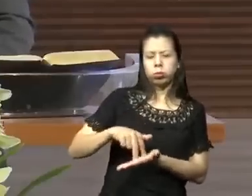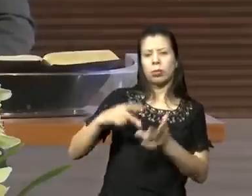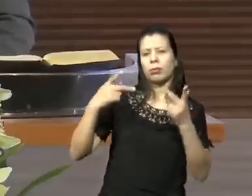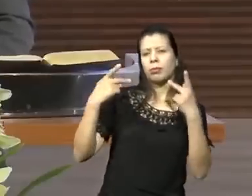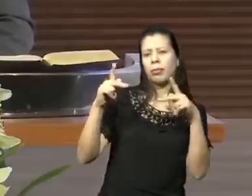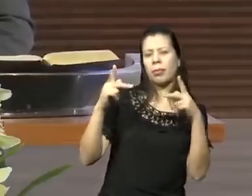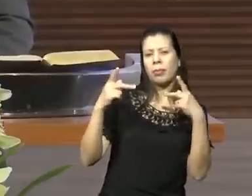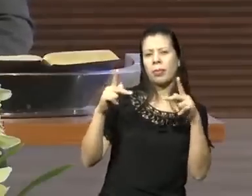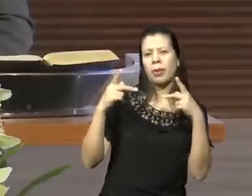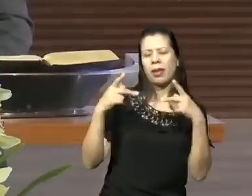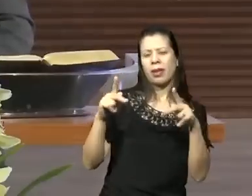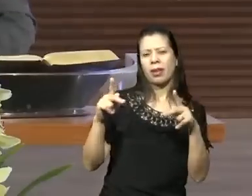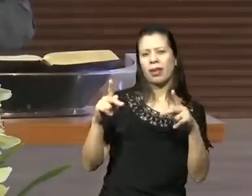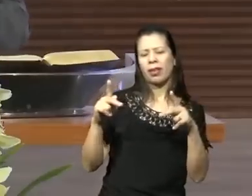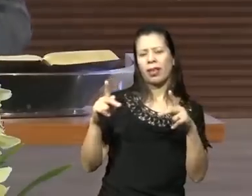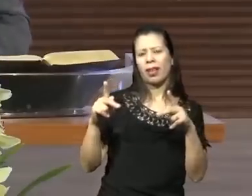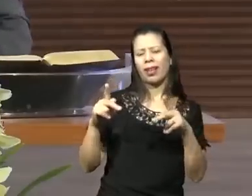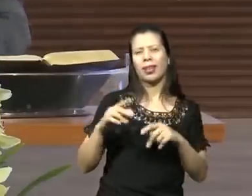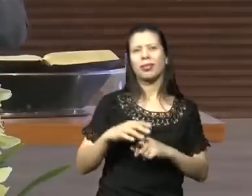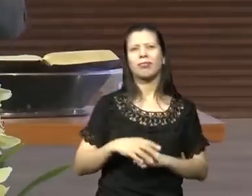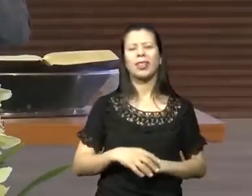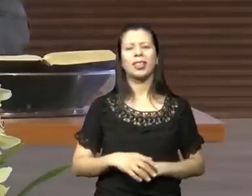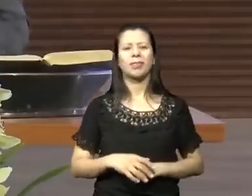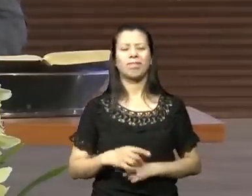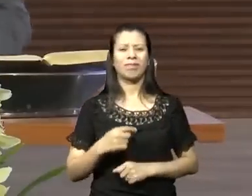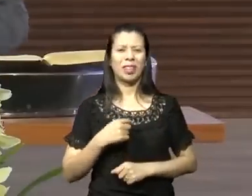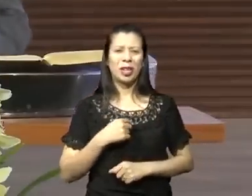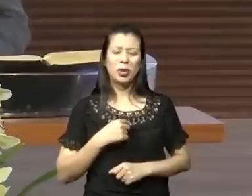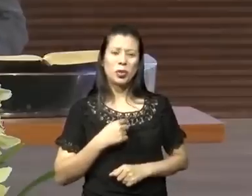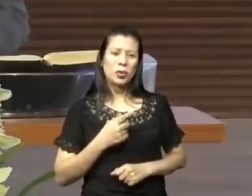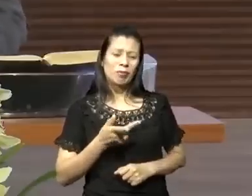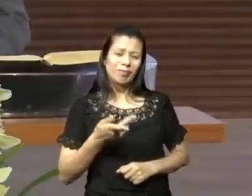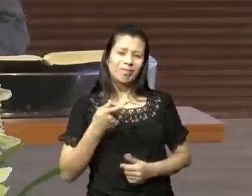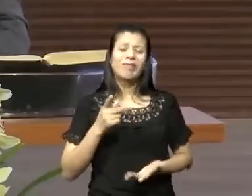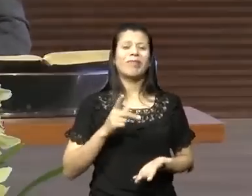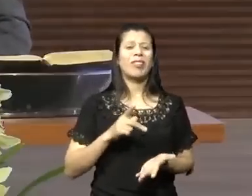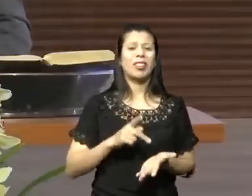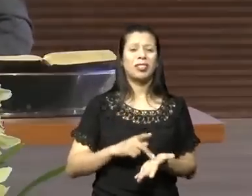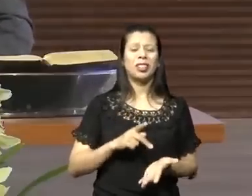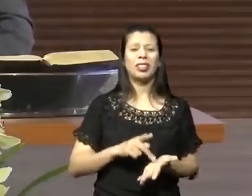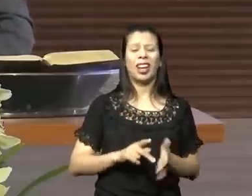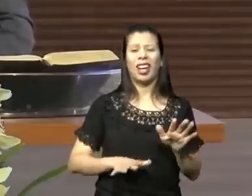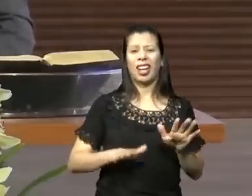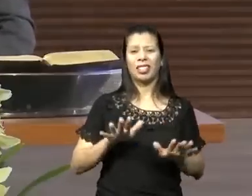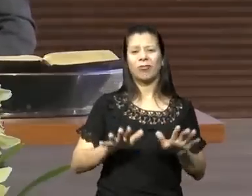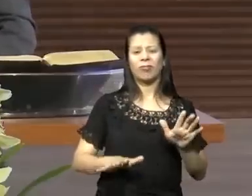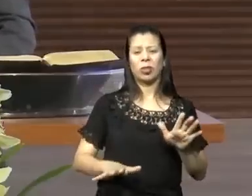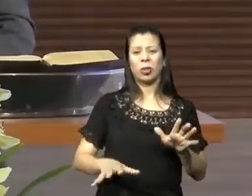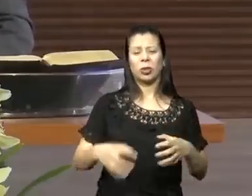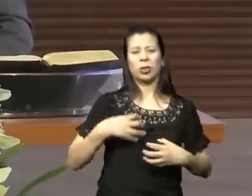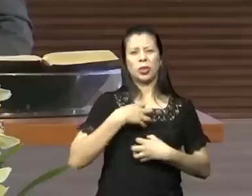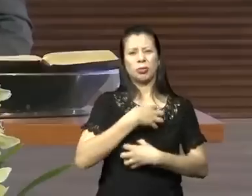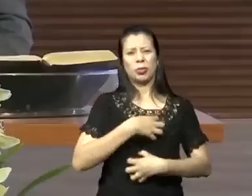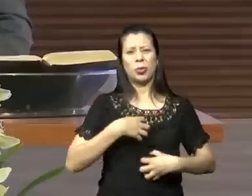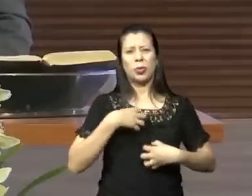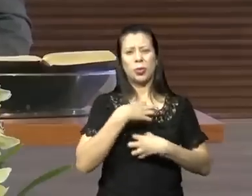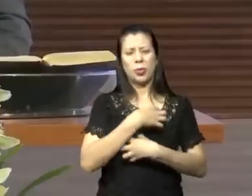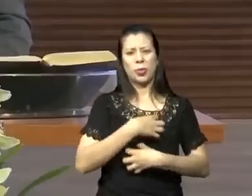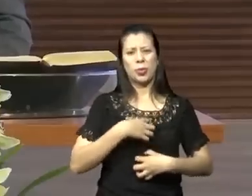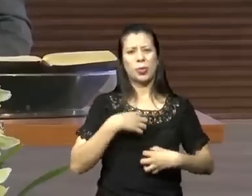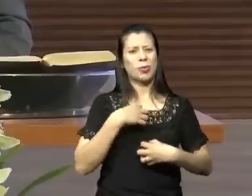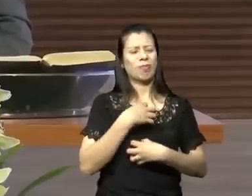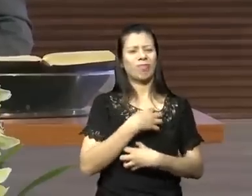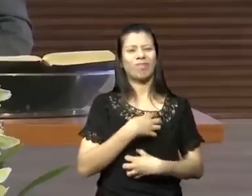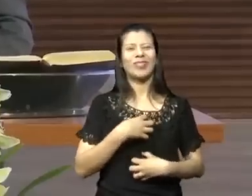seus momentos de esconder algumas coisas mas normalmente eu não consigo e às vezes eu soube aqui um pouco ansioso um pouco triste e a minha fisionomia Demonstra